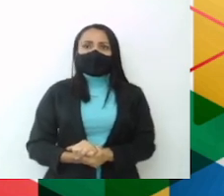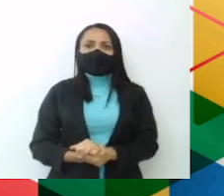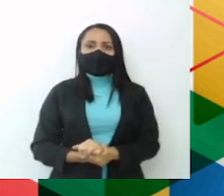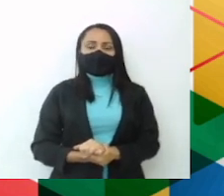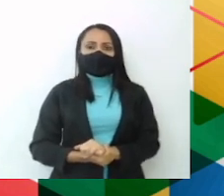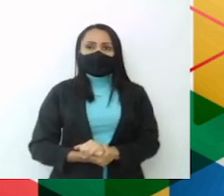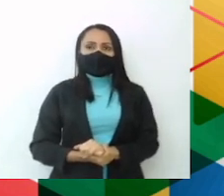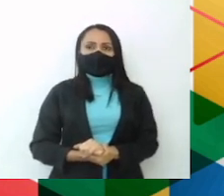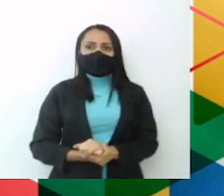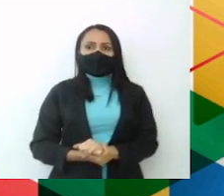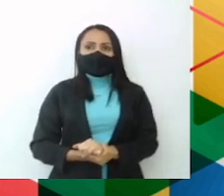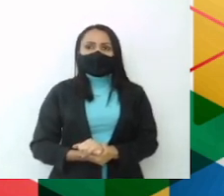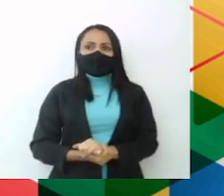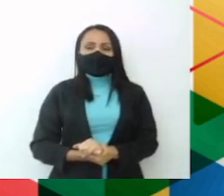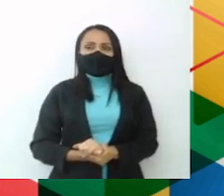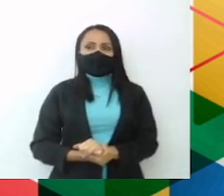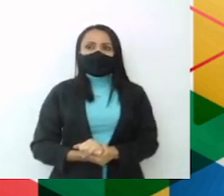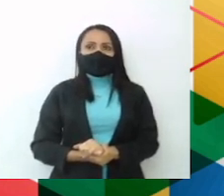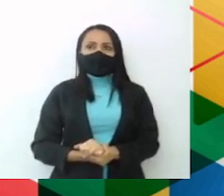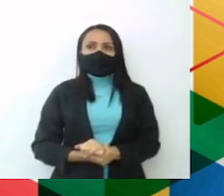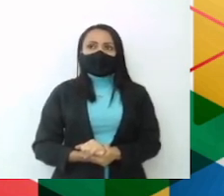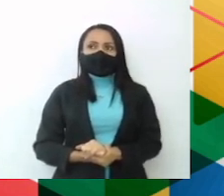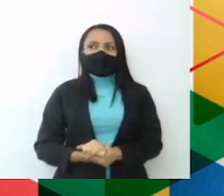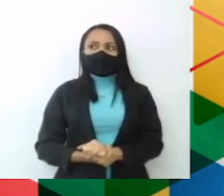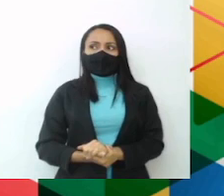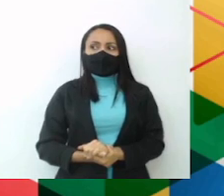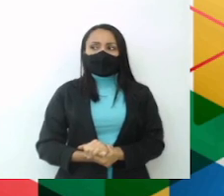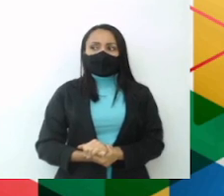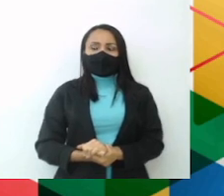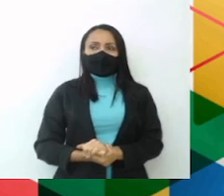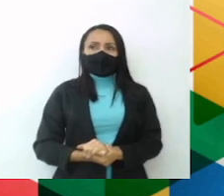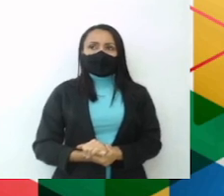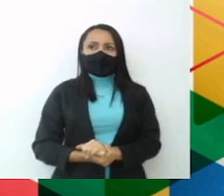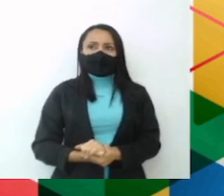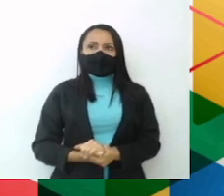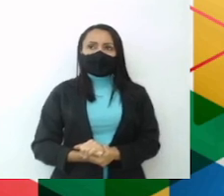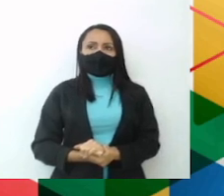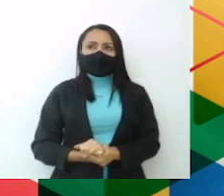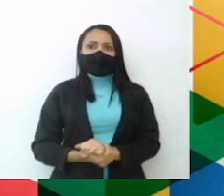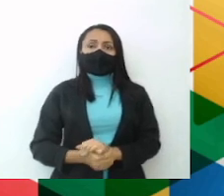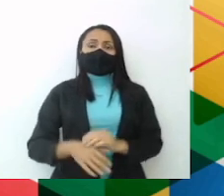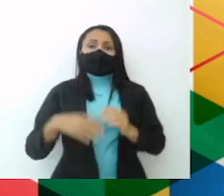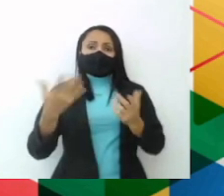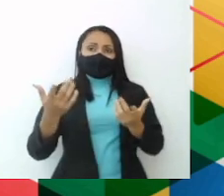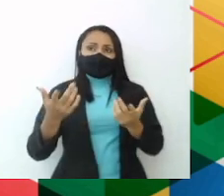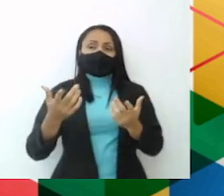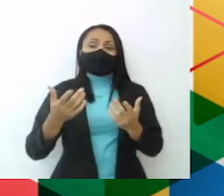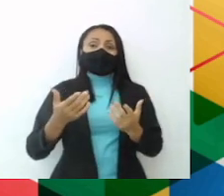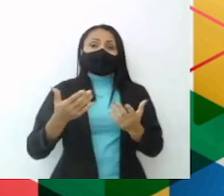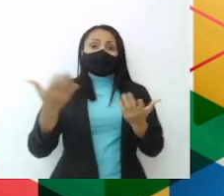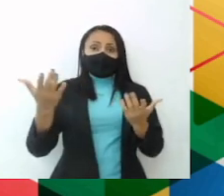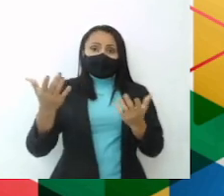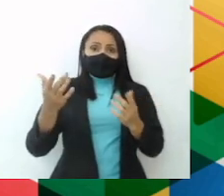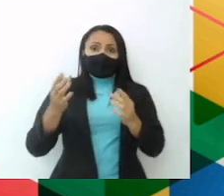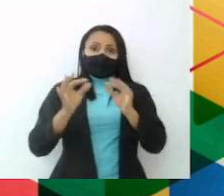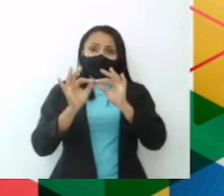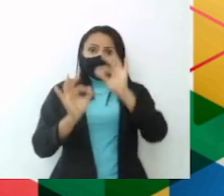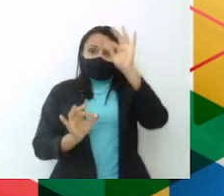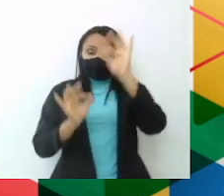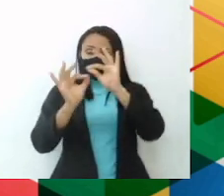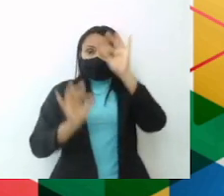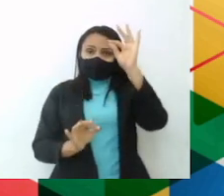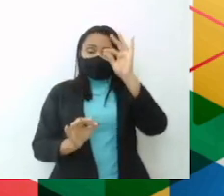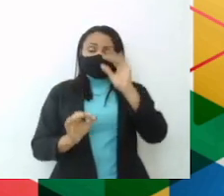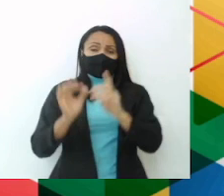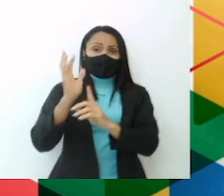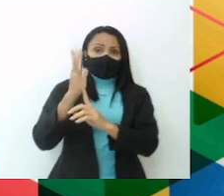tempo da vela, né? Então vamos lá. Quais são as grandezas que a gente mediu aqui? O comprimento da vela